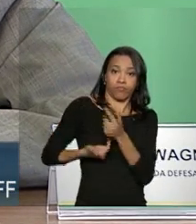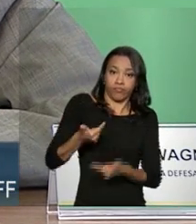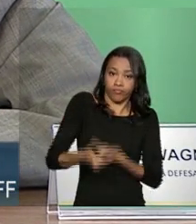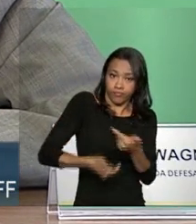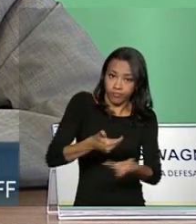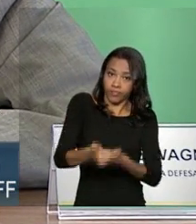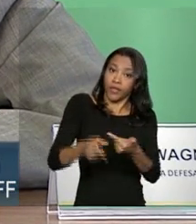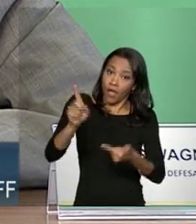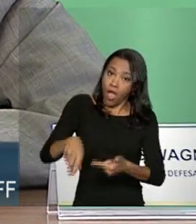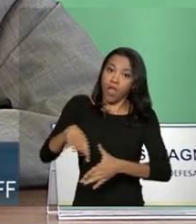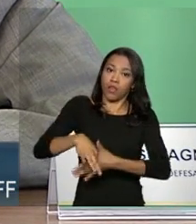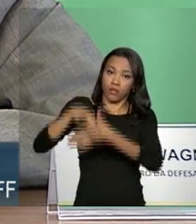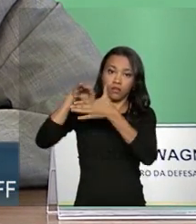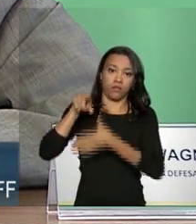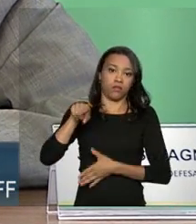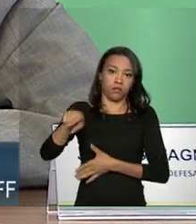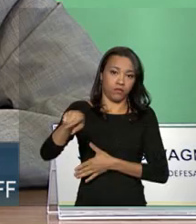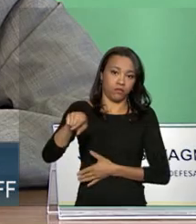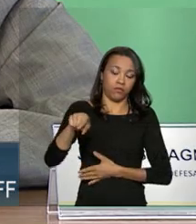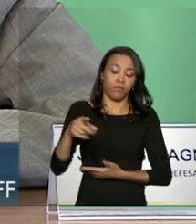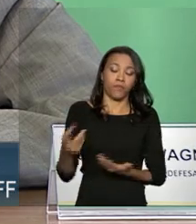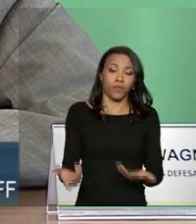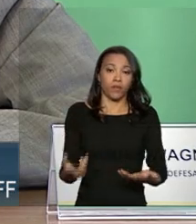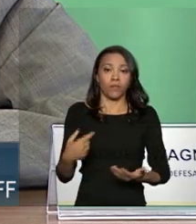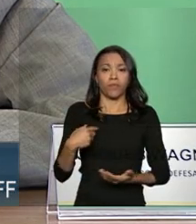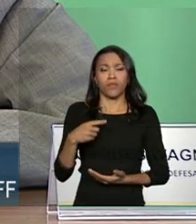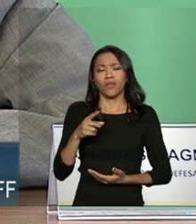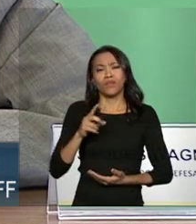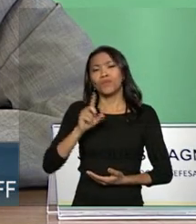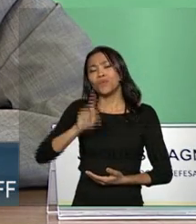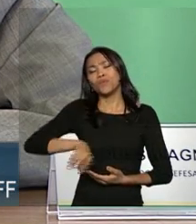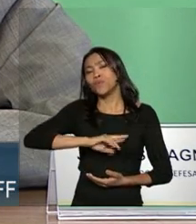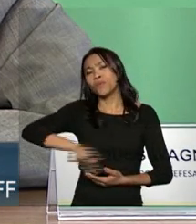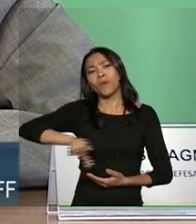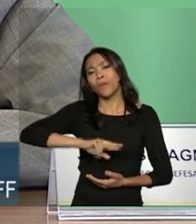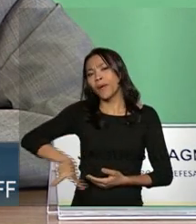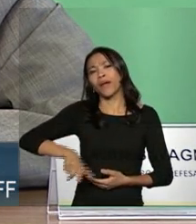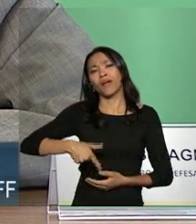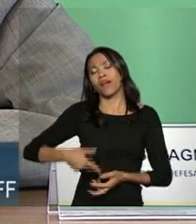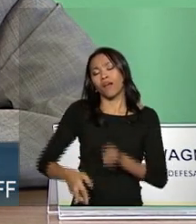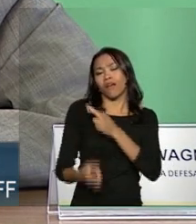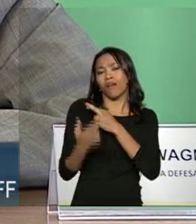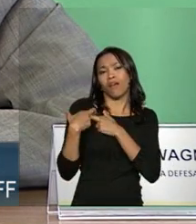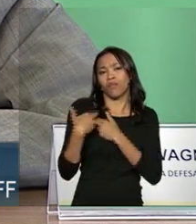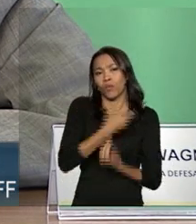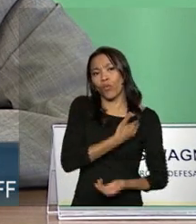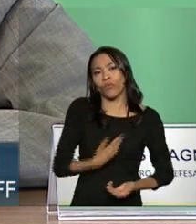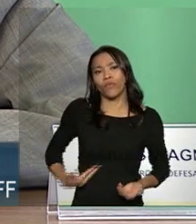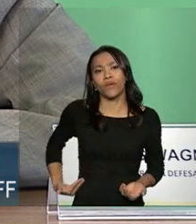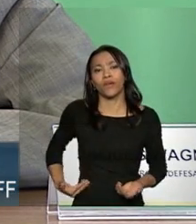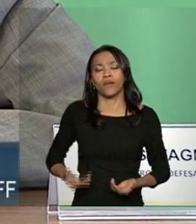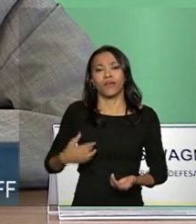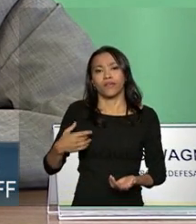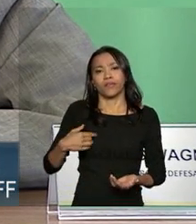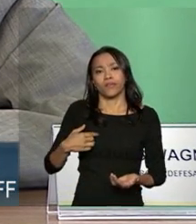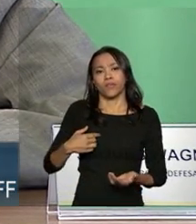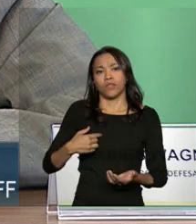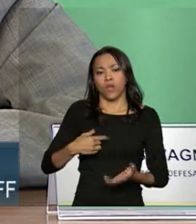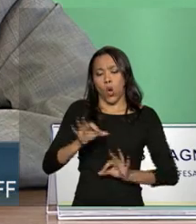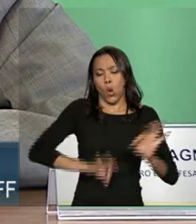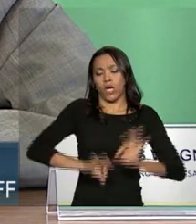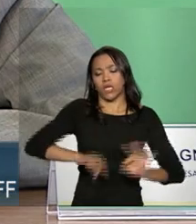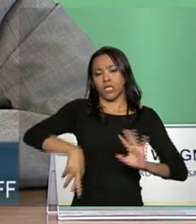como líder. Eu não acho que se trate aqui... Não cabe ao governo estimular ou estabelecer uma tentativa